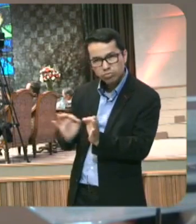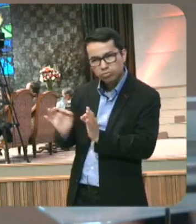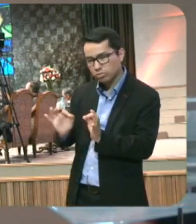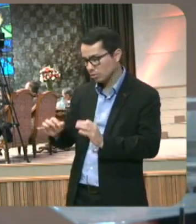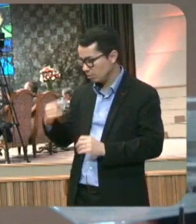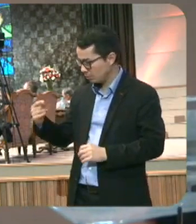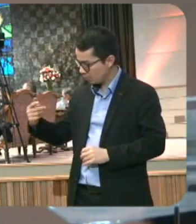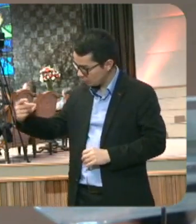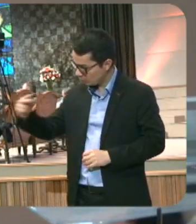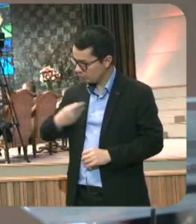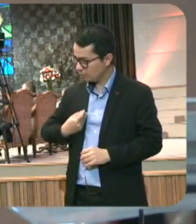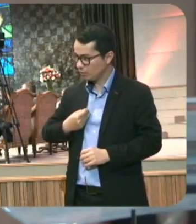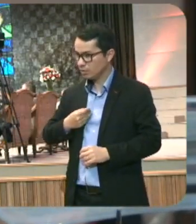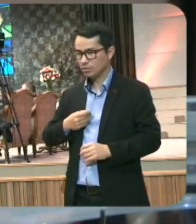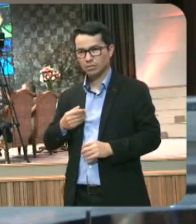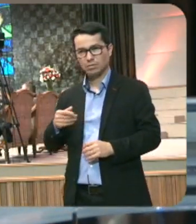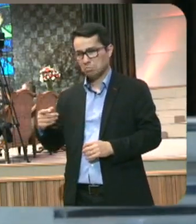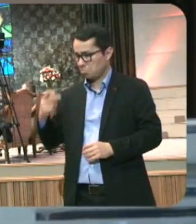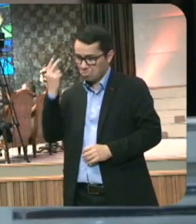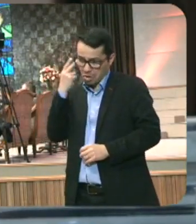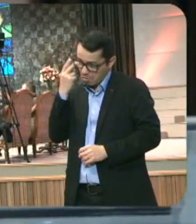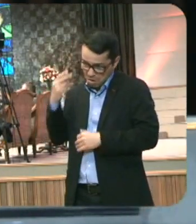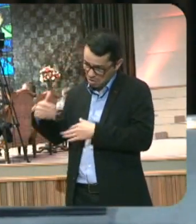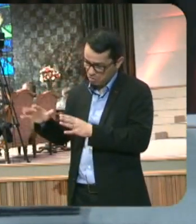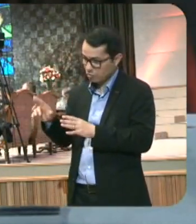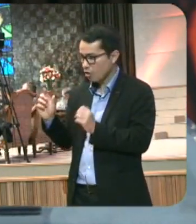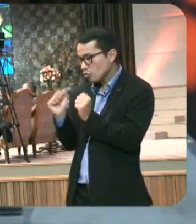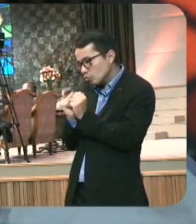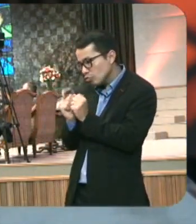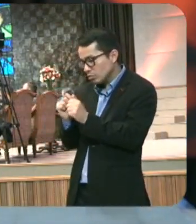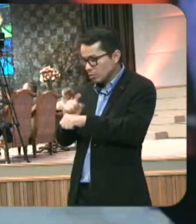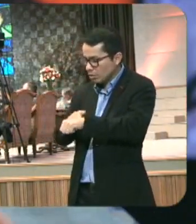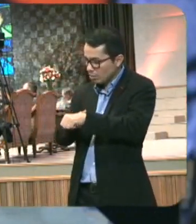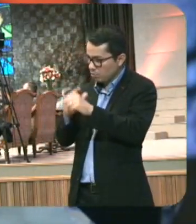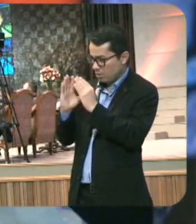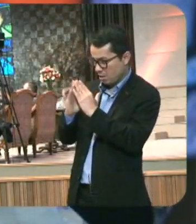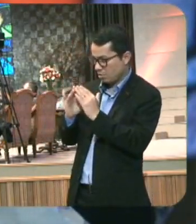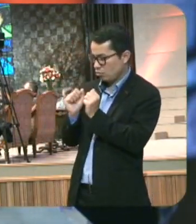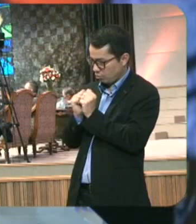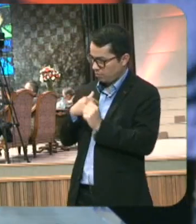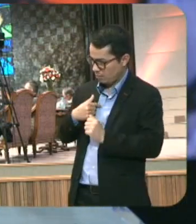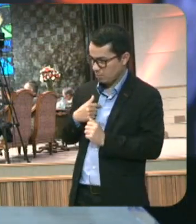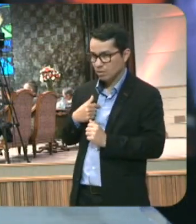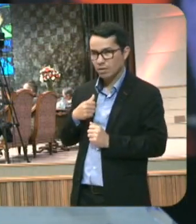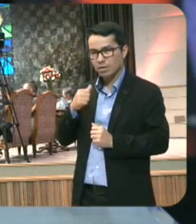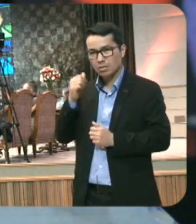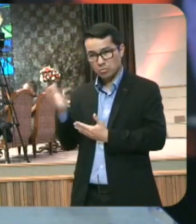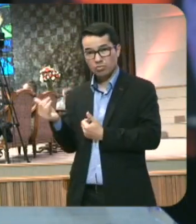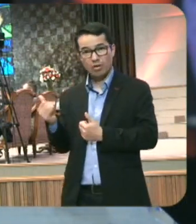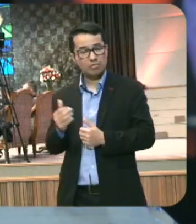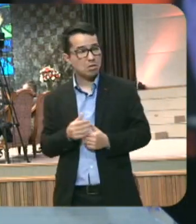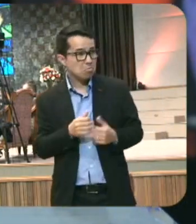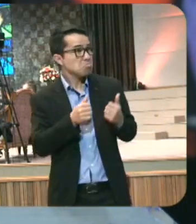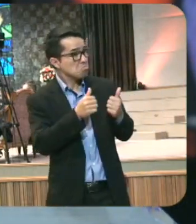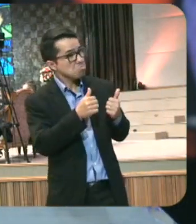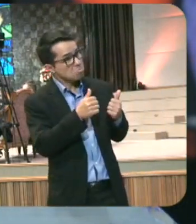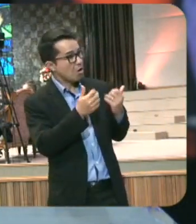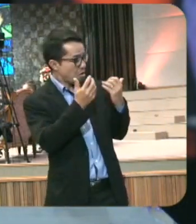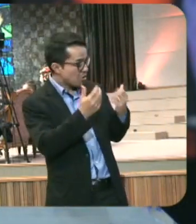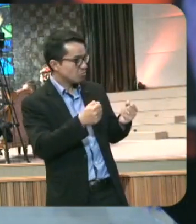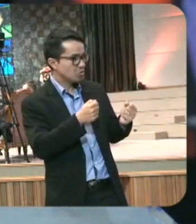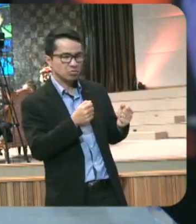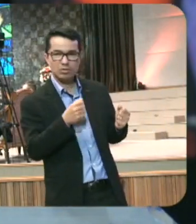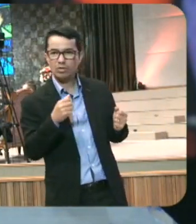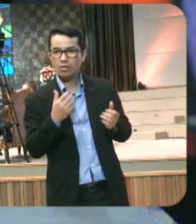essa jovem foi morar na casa dessa senhora. E como aquela senhora era uma senhora sozinha,